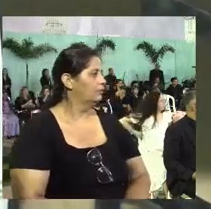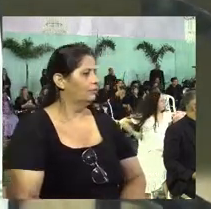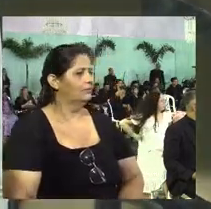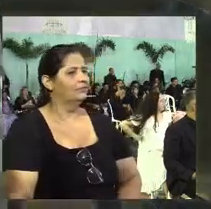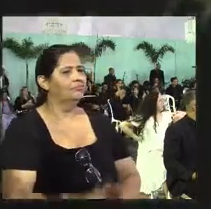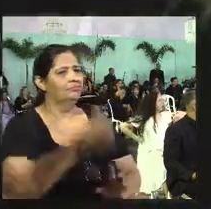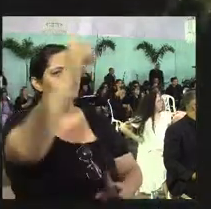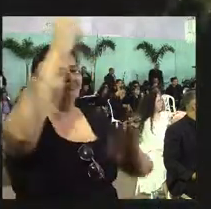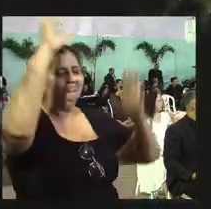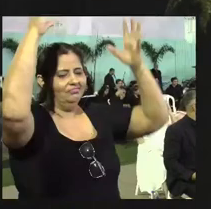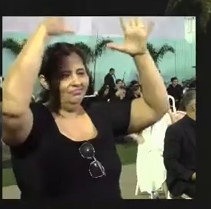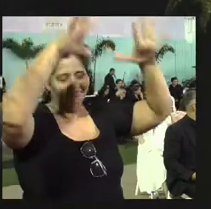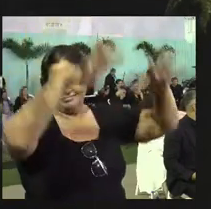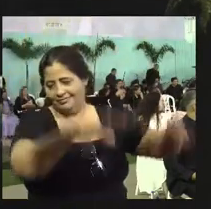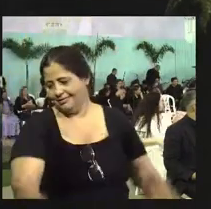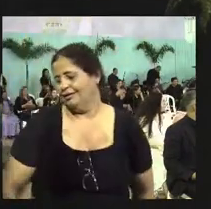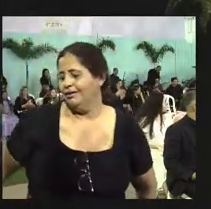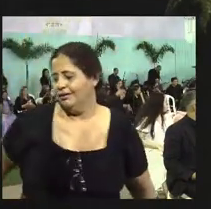Deus abençoe